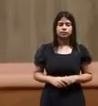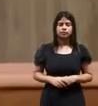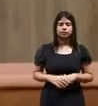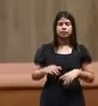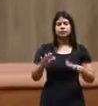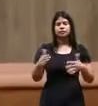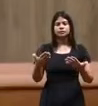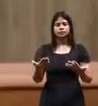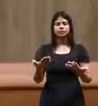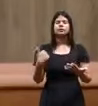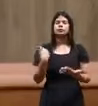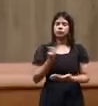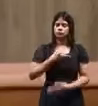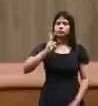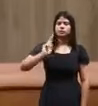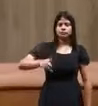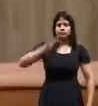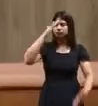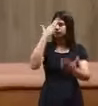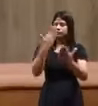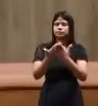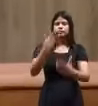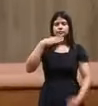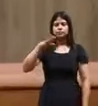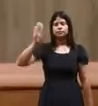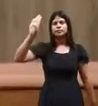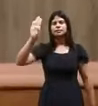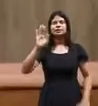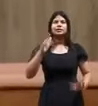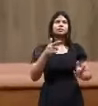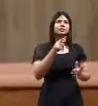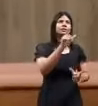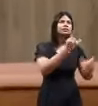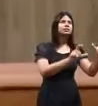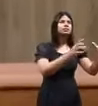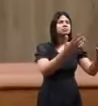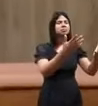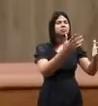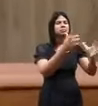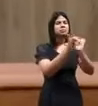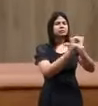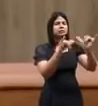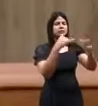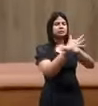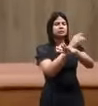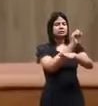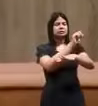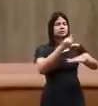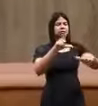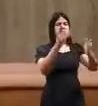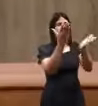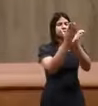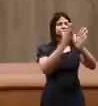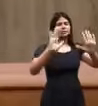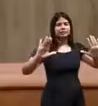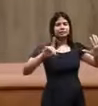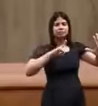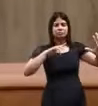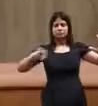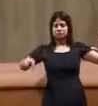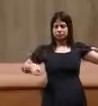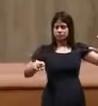Covid, fica na promessa. Não, mas estão dizendo que São Luís vai se acabar. Tem uma cobra grande que tem a cabeça lá